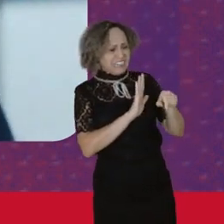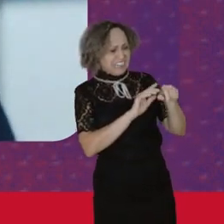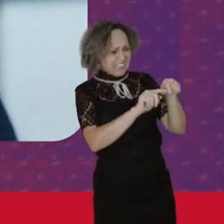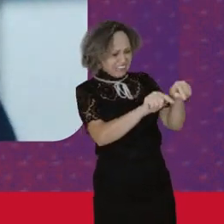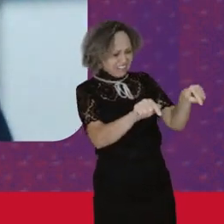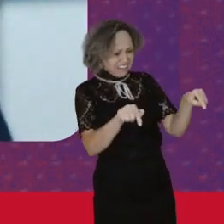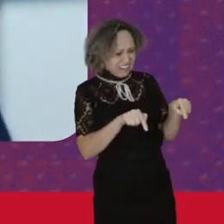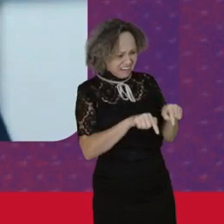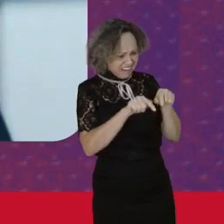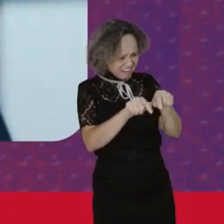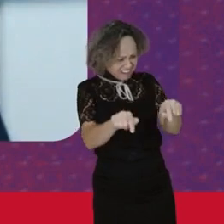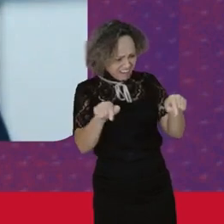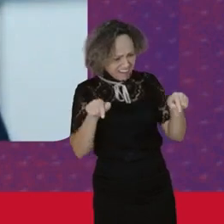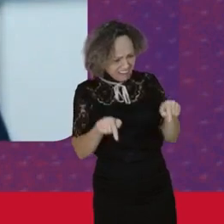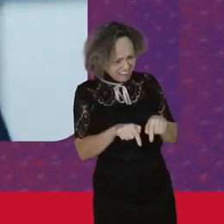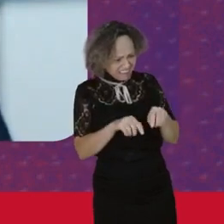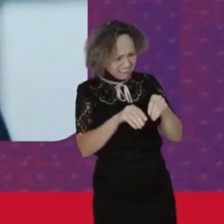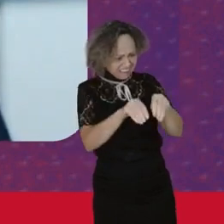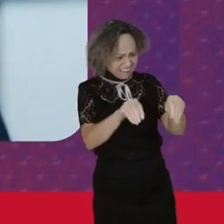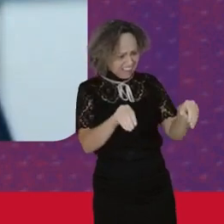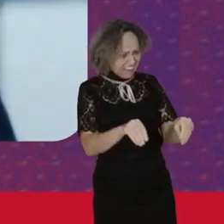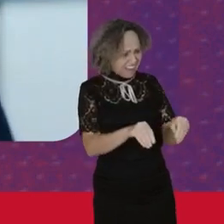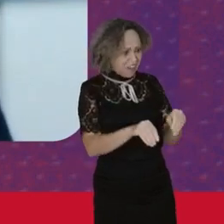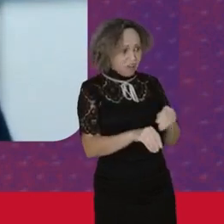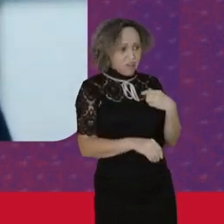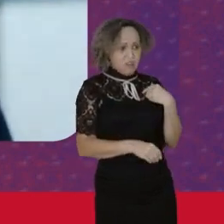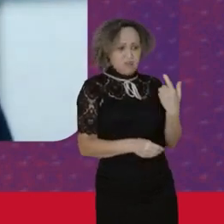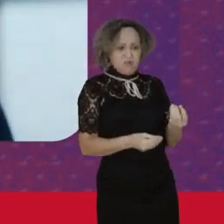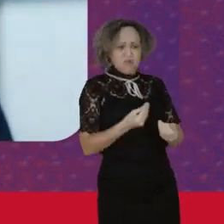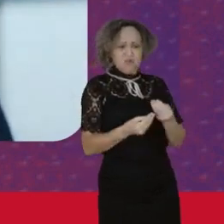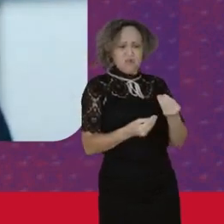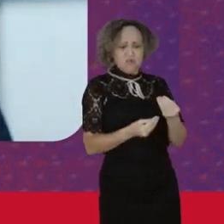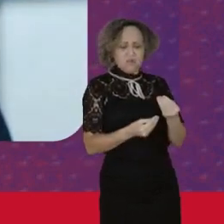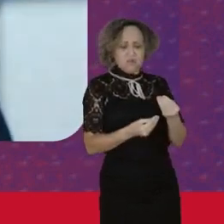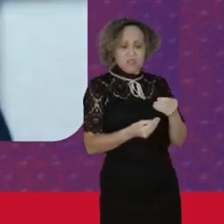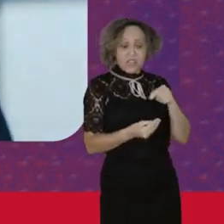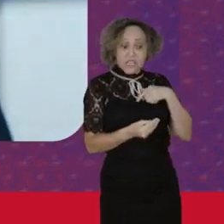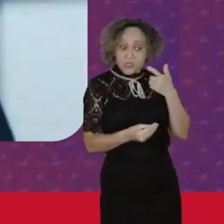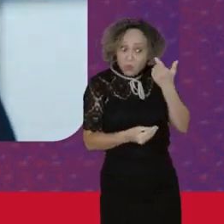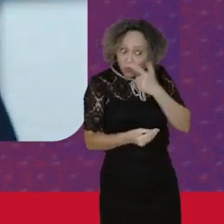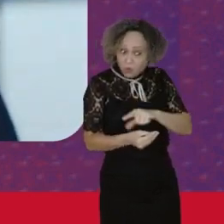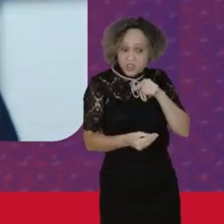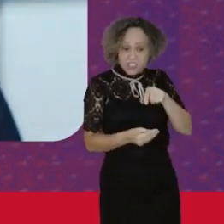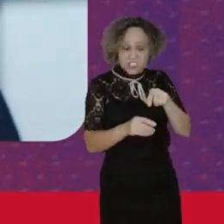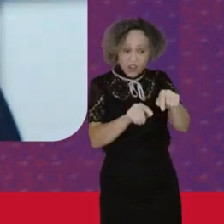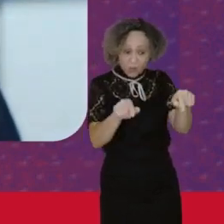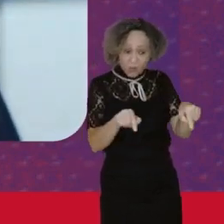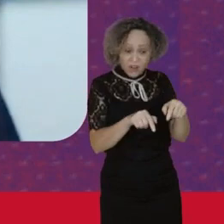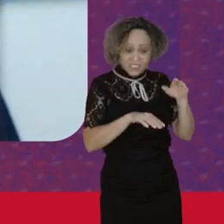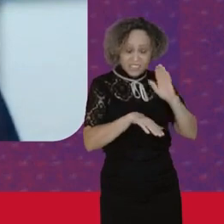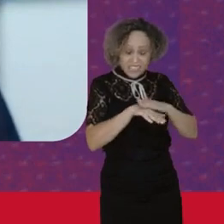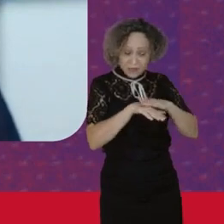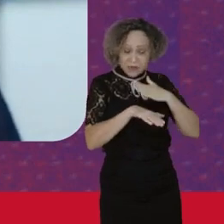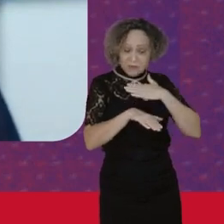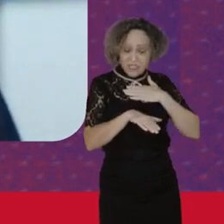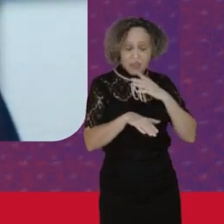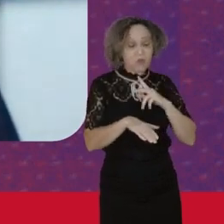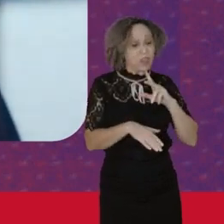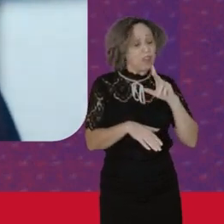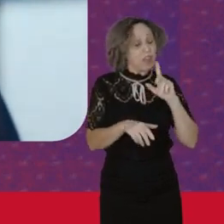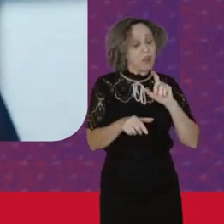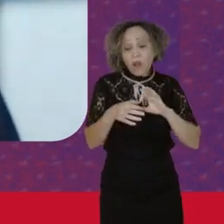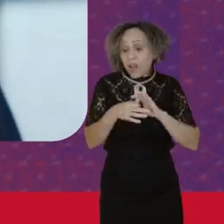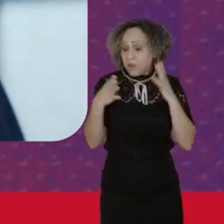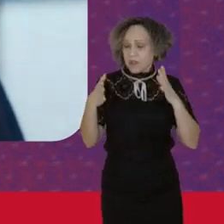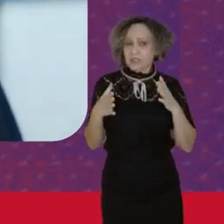conquistar uma terra é, de certa forma, um ato de libertação, um ato de autonomia. Eu digo isso por uma situação real da